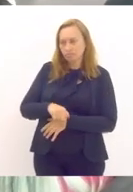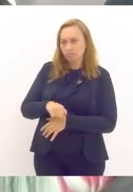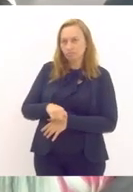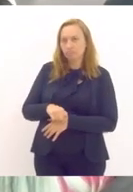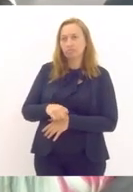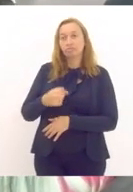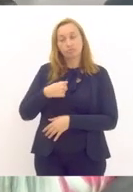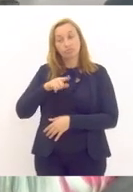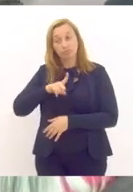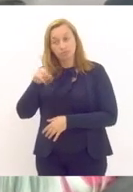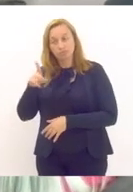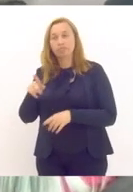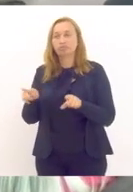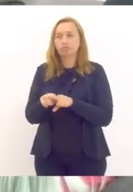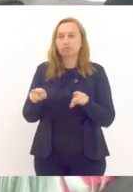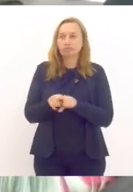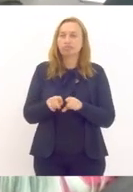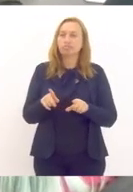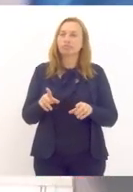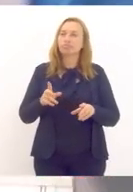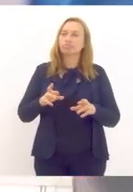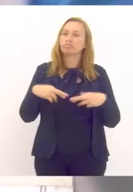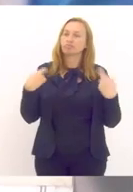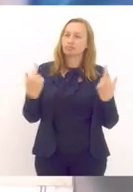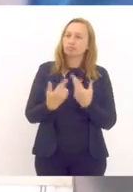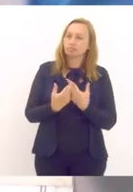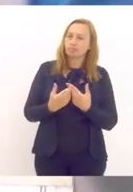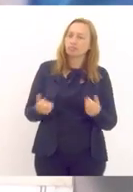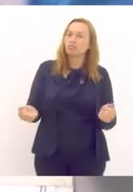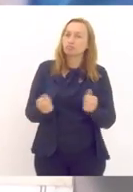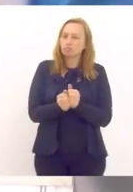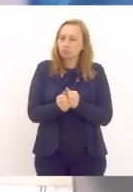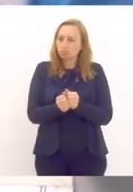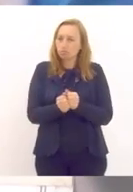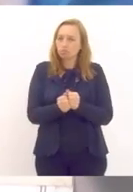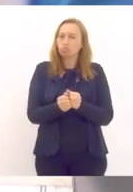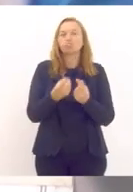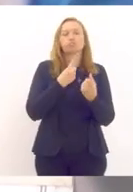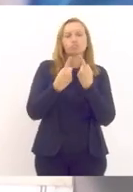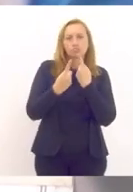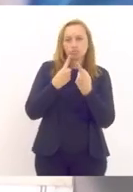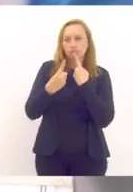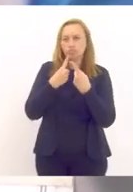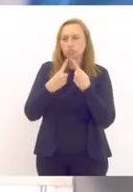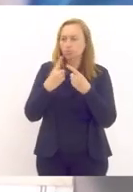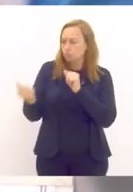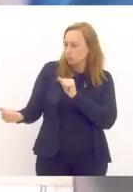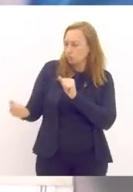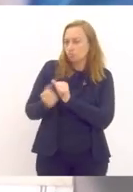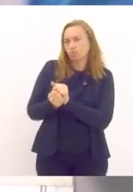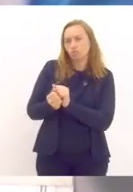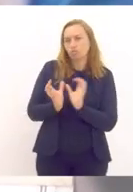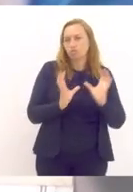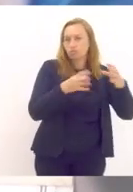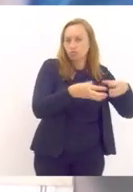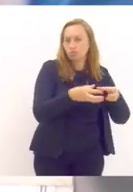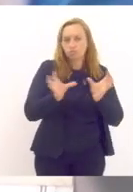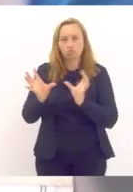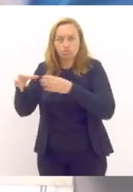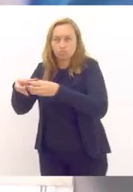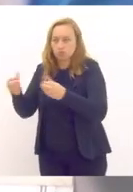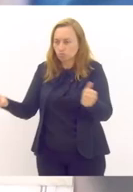a gente vai fazer muita audiência juntos. A gente vai fazer muita discussão, integrar muito as duas comissões, né, que têm um